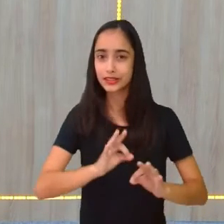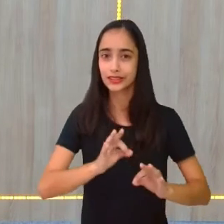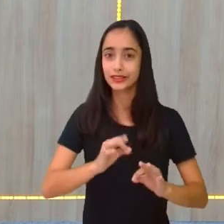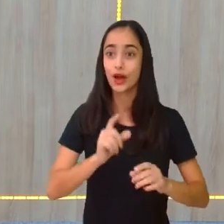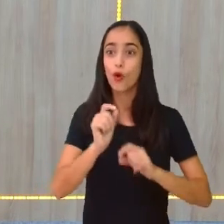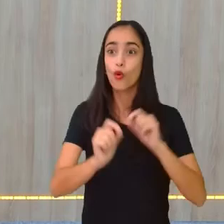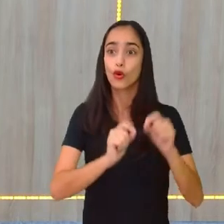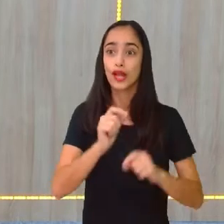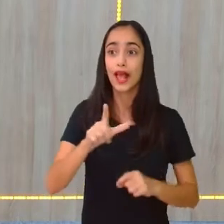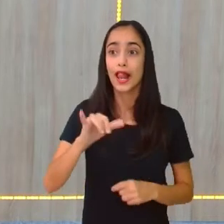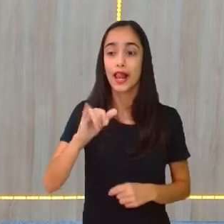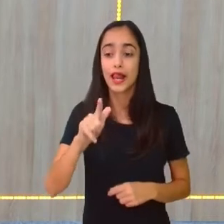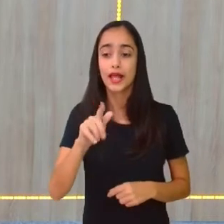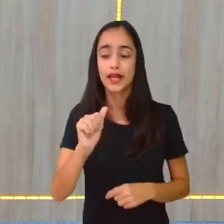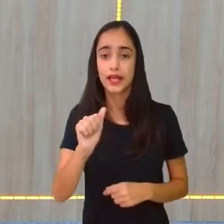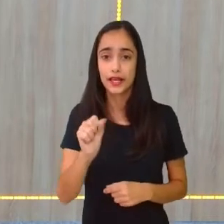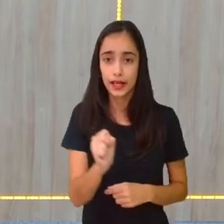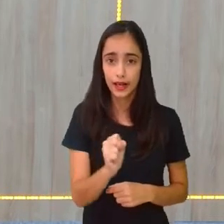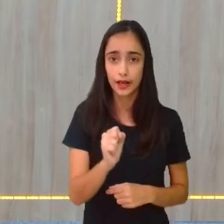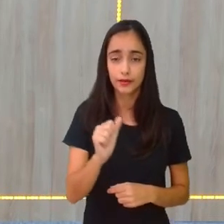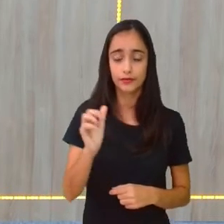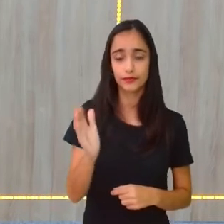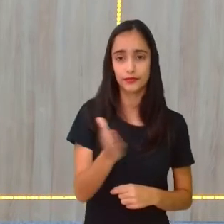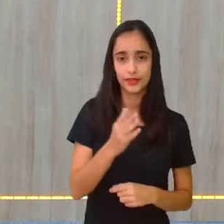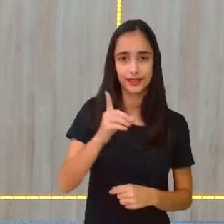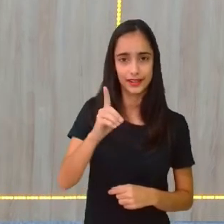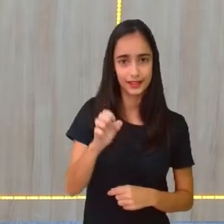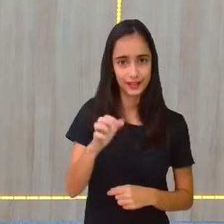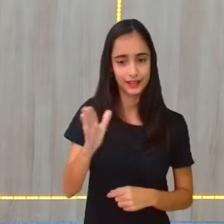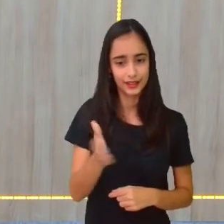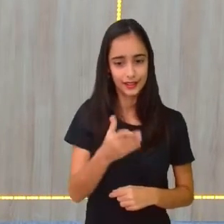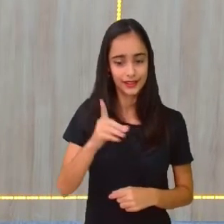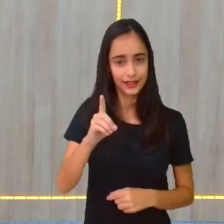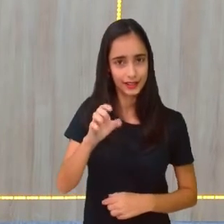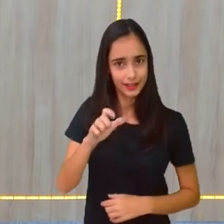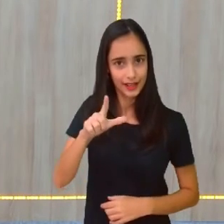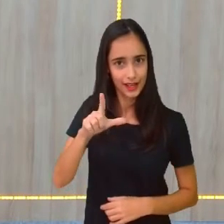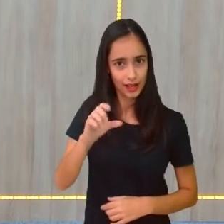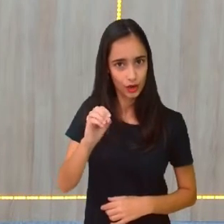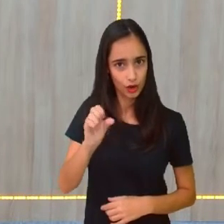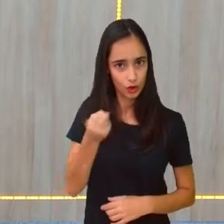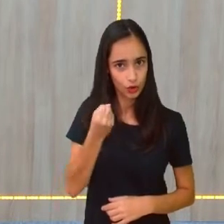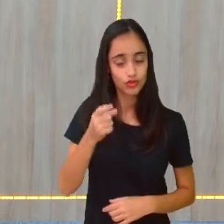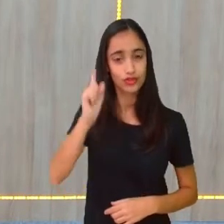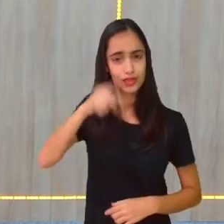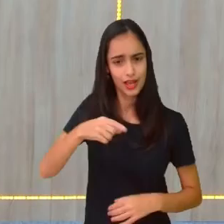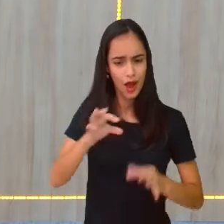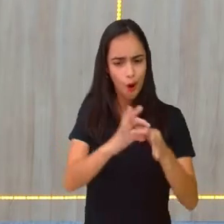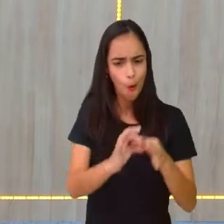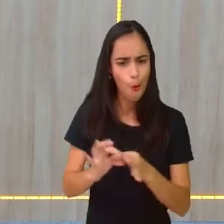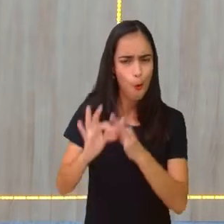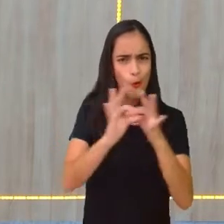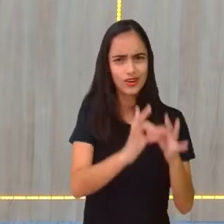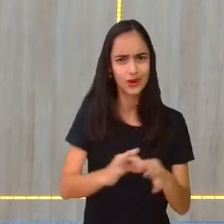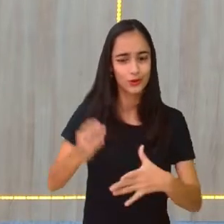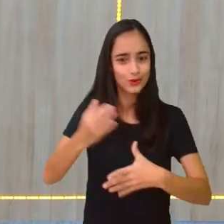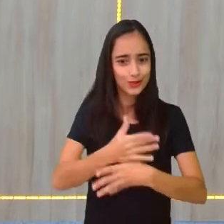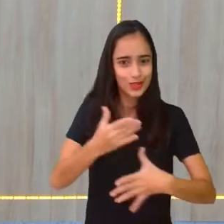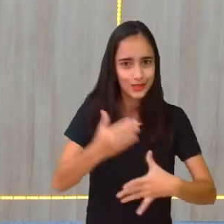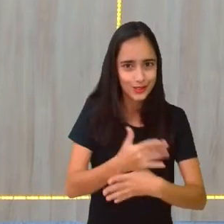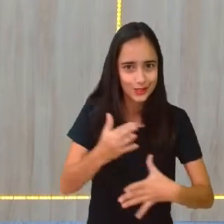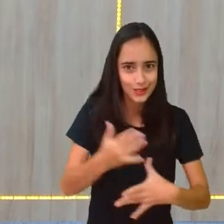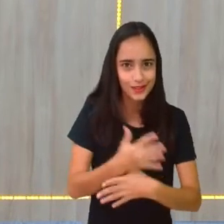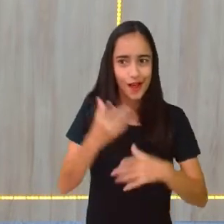foi uma união de cidades-estados gregas, né, que começaram a